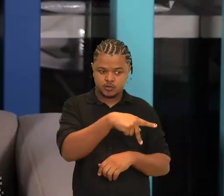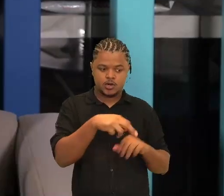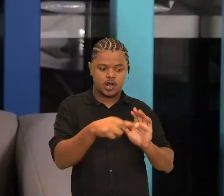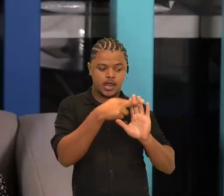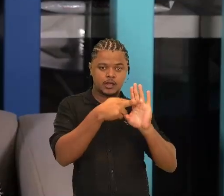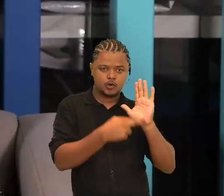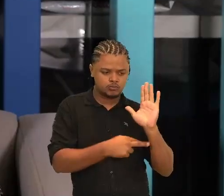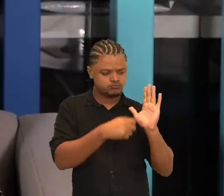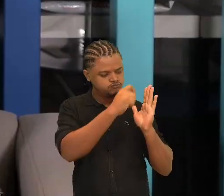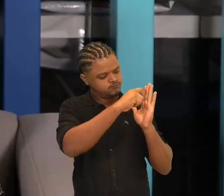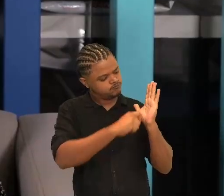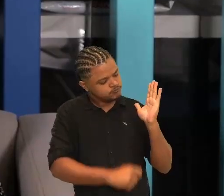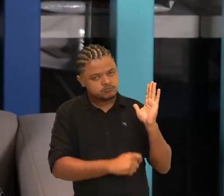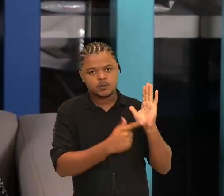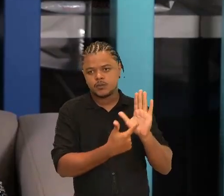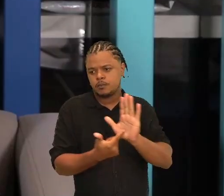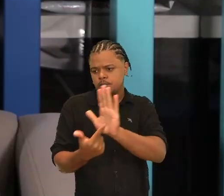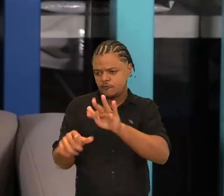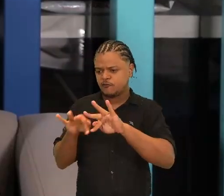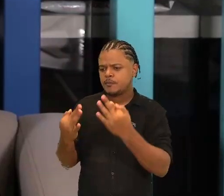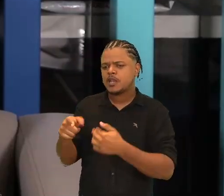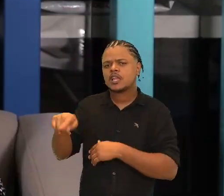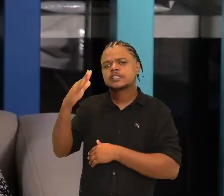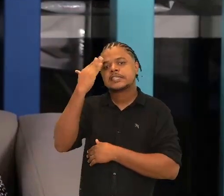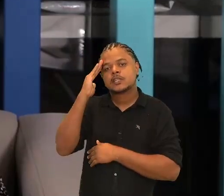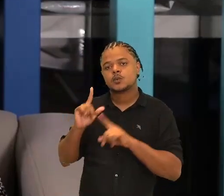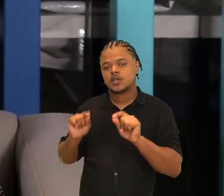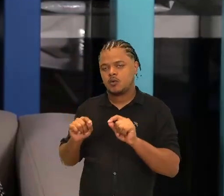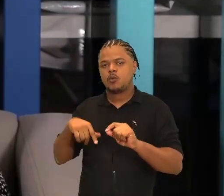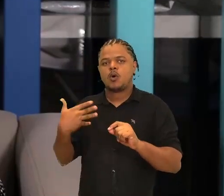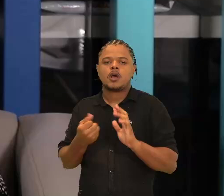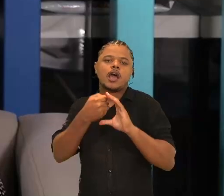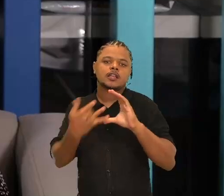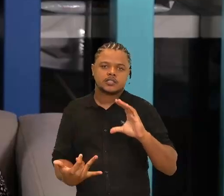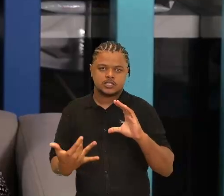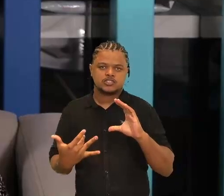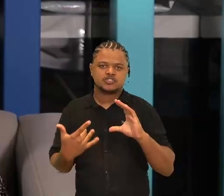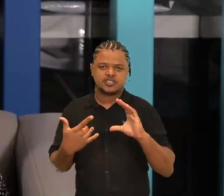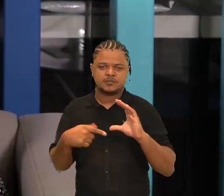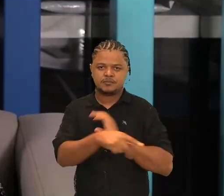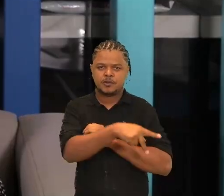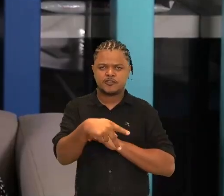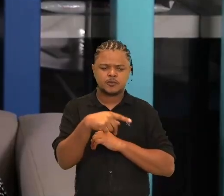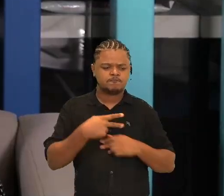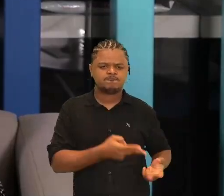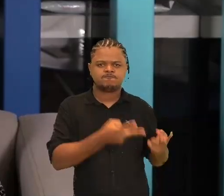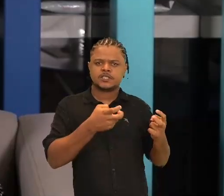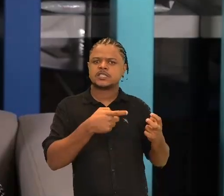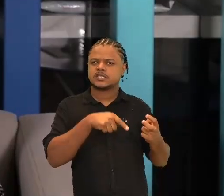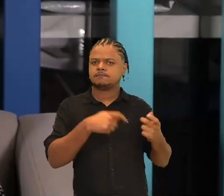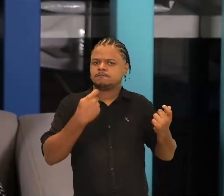família entenda quais são os aspectos, né, que a professora percebeu que são aspectos importantes que precisam de